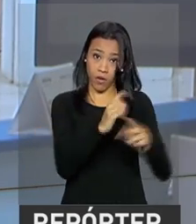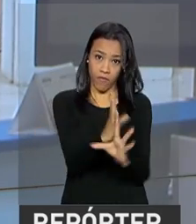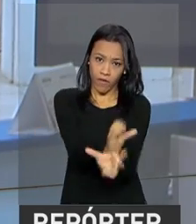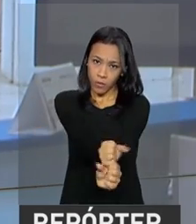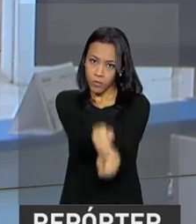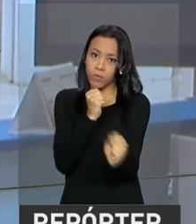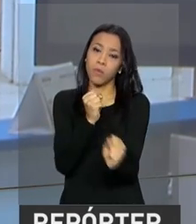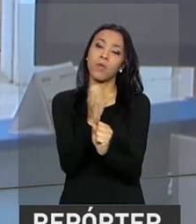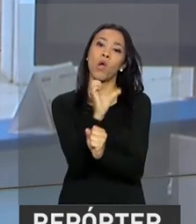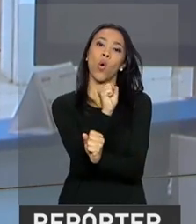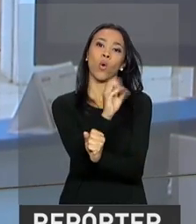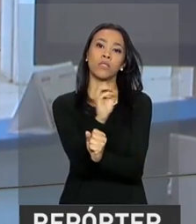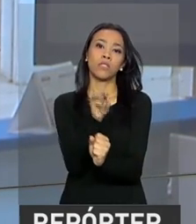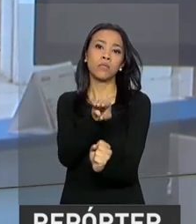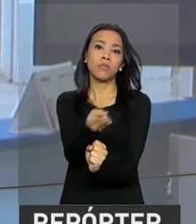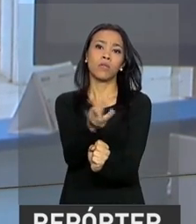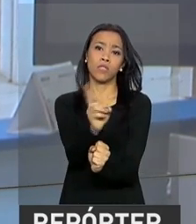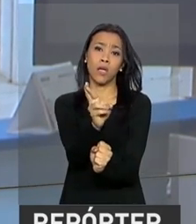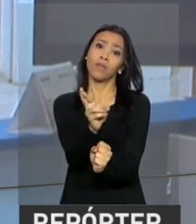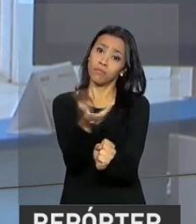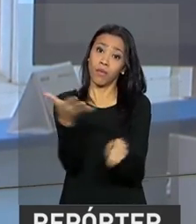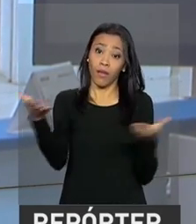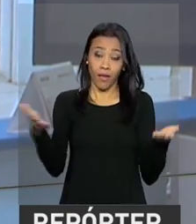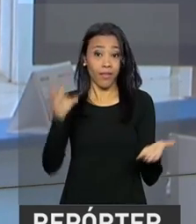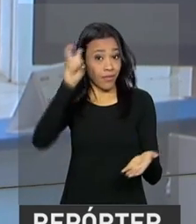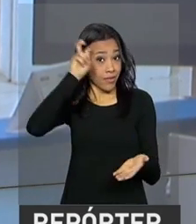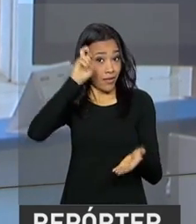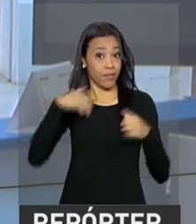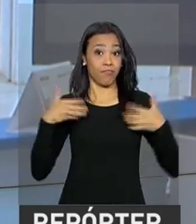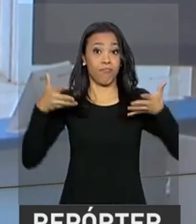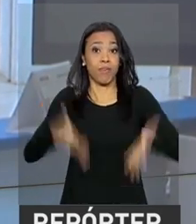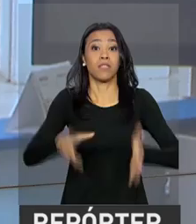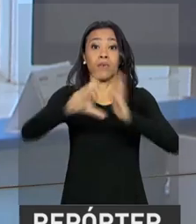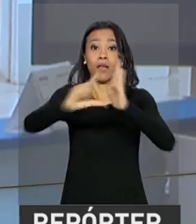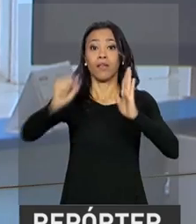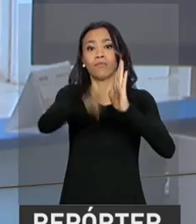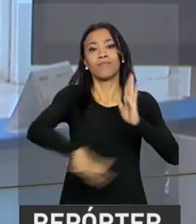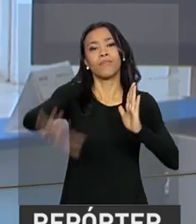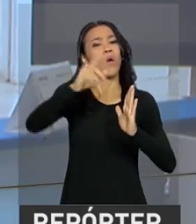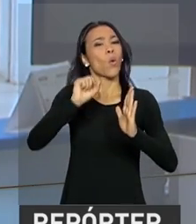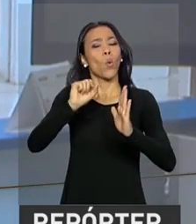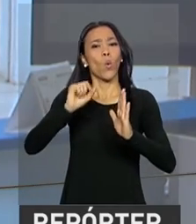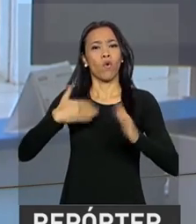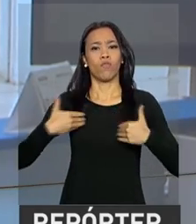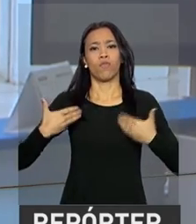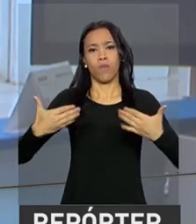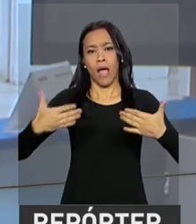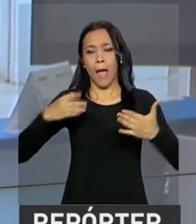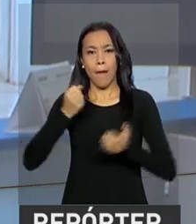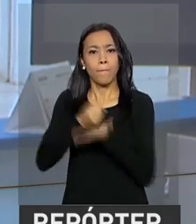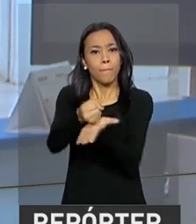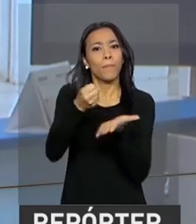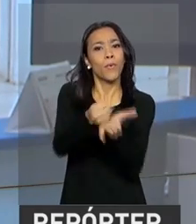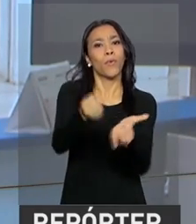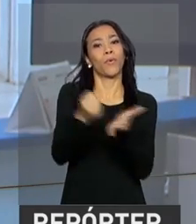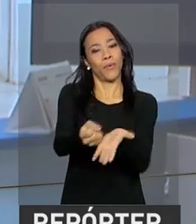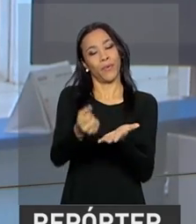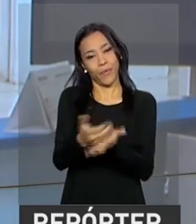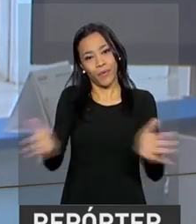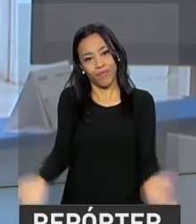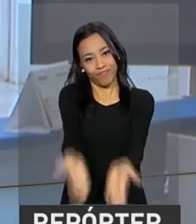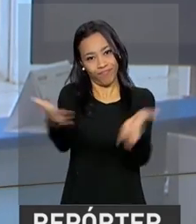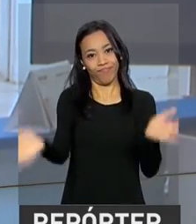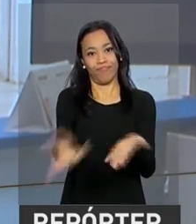milhões deais estiveram nesta quinta-feira no Palácio do Planalto Eles foram apresentar apoio e sugestões ao governo do presidente